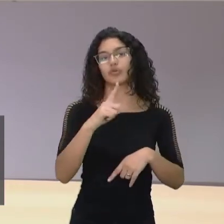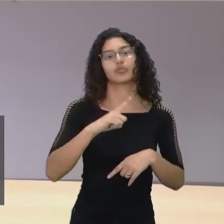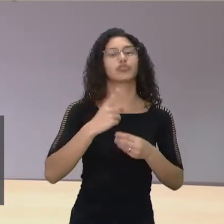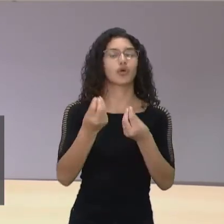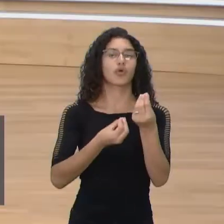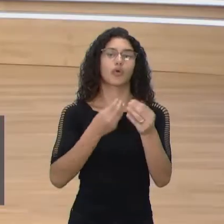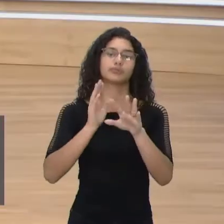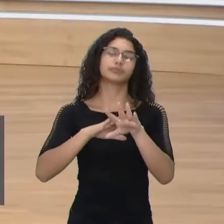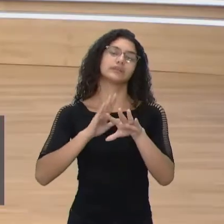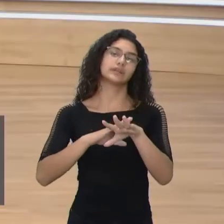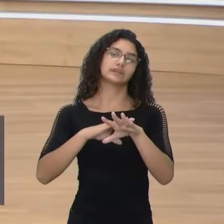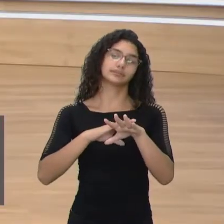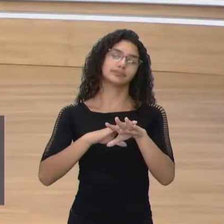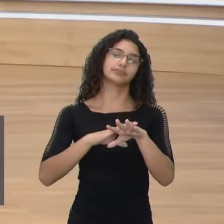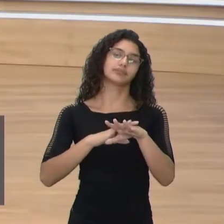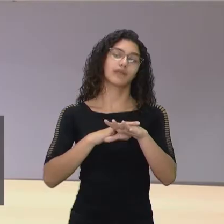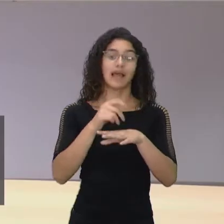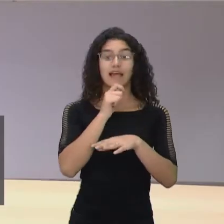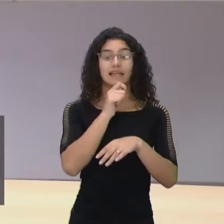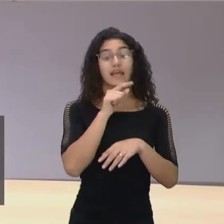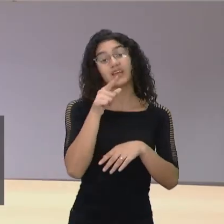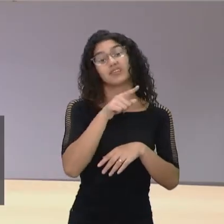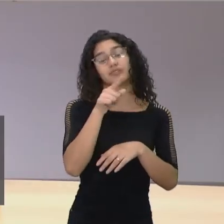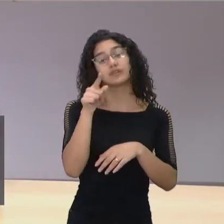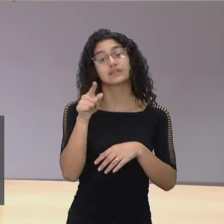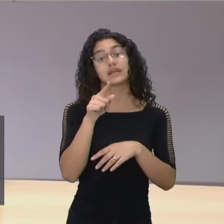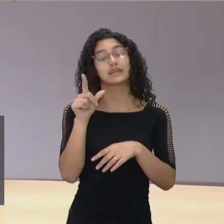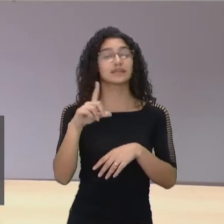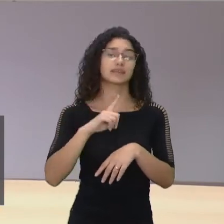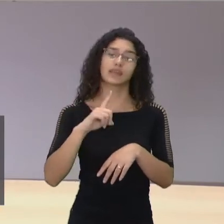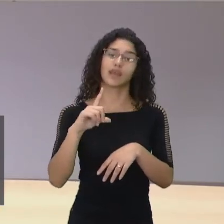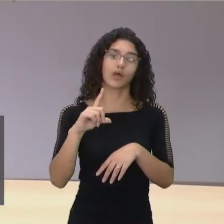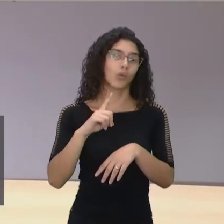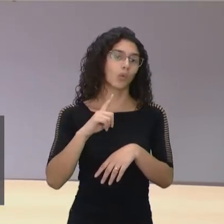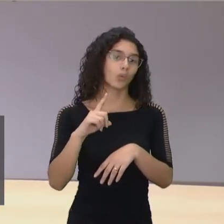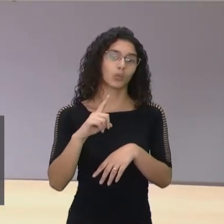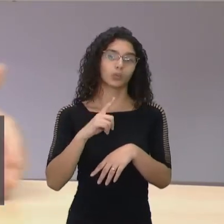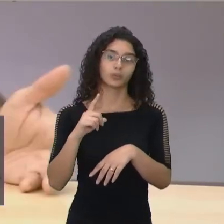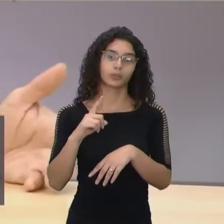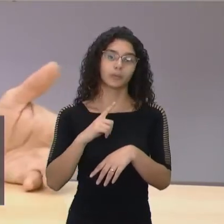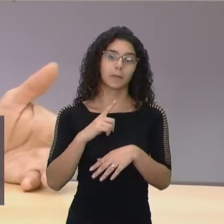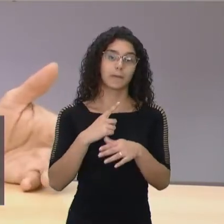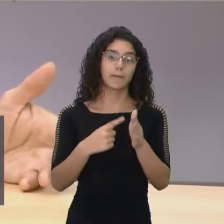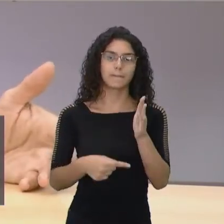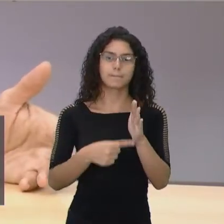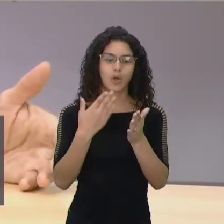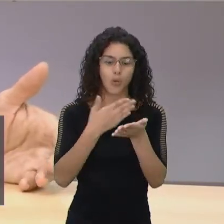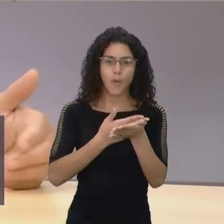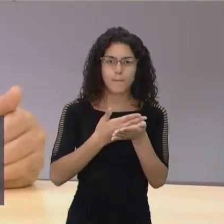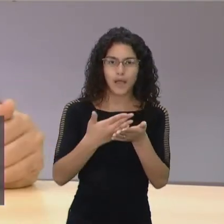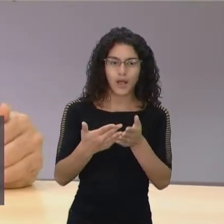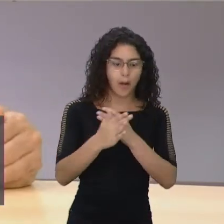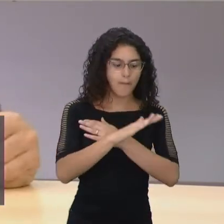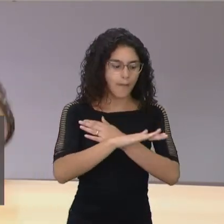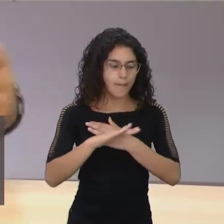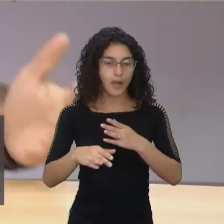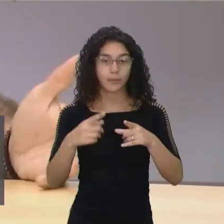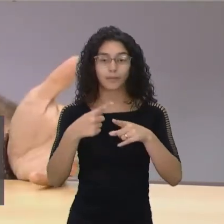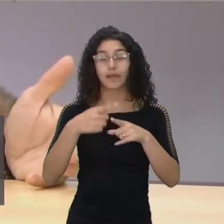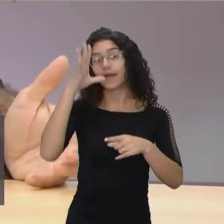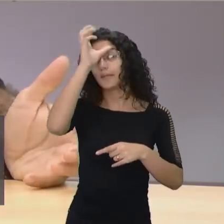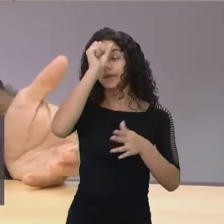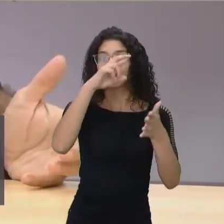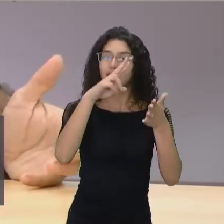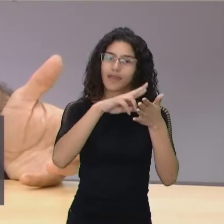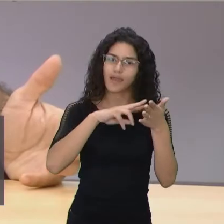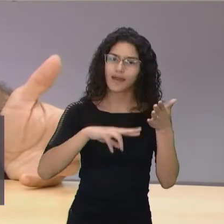das cavernas ainda. É isso mesmo. E vocês não teriam saído da primeira infância, né? Isso. Porque aprender a